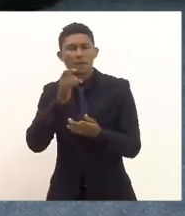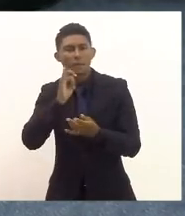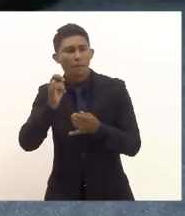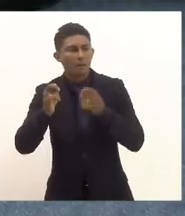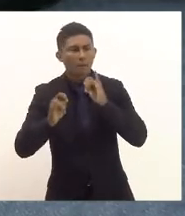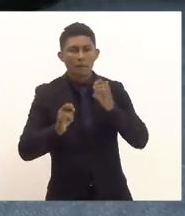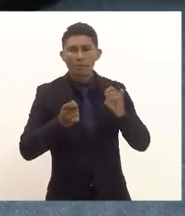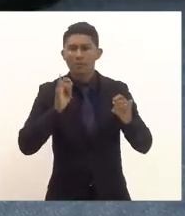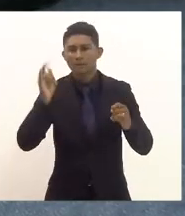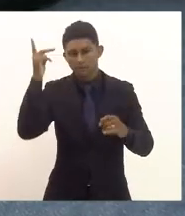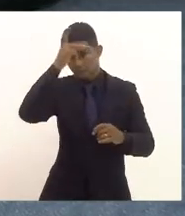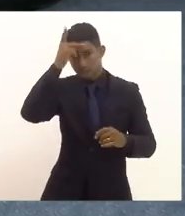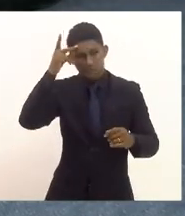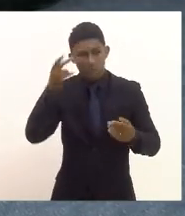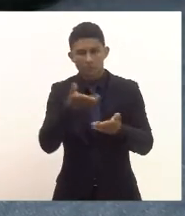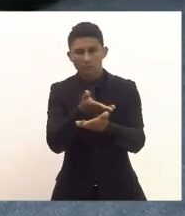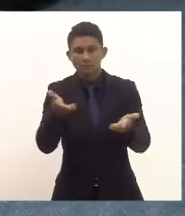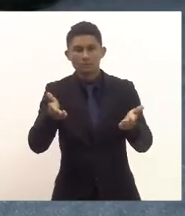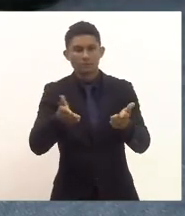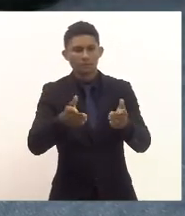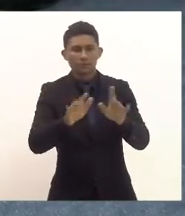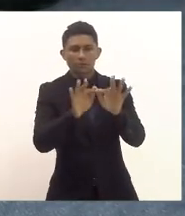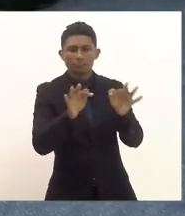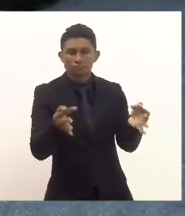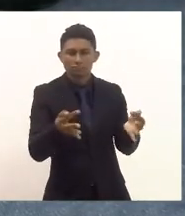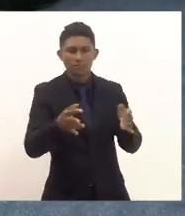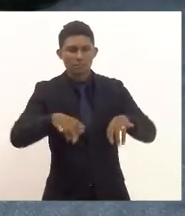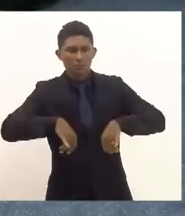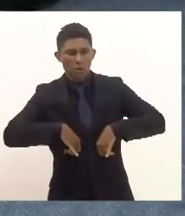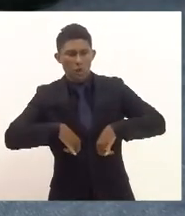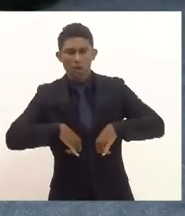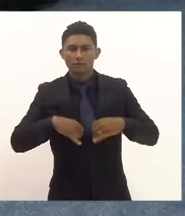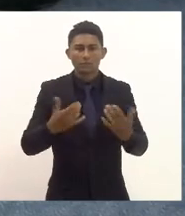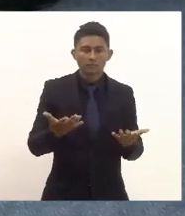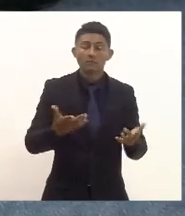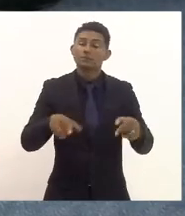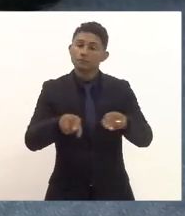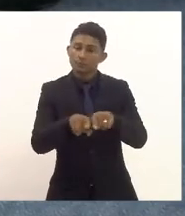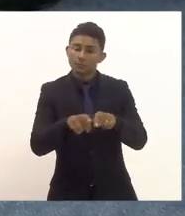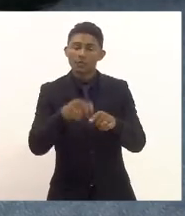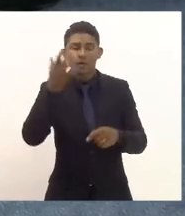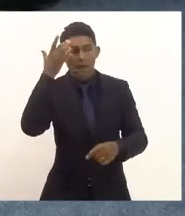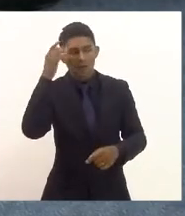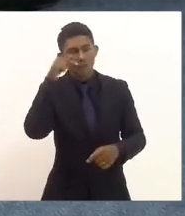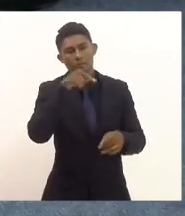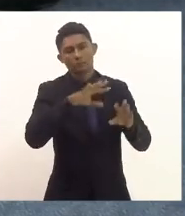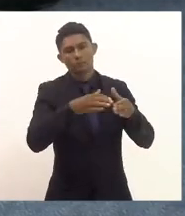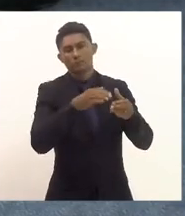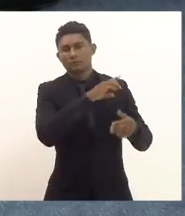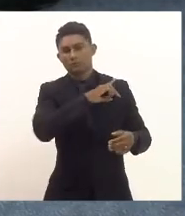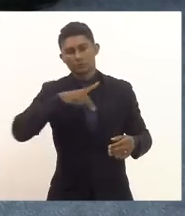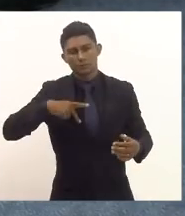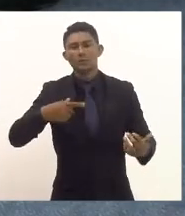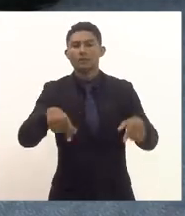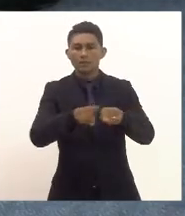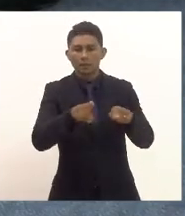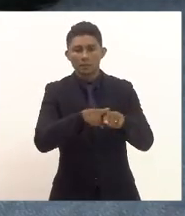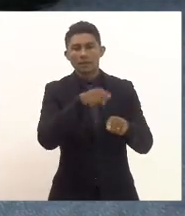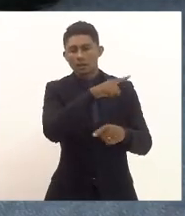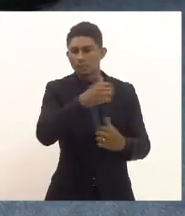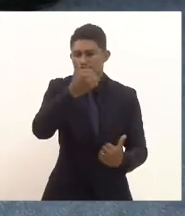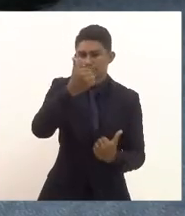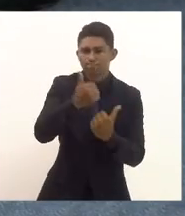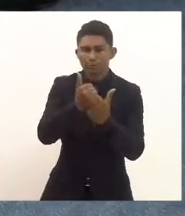dos ofendidos do bilhete também permanecessem por analogia acho que a defensoria fazer esse trabalho defensoria defende os